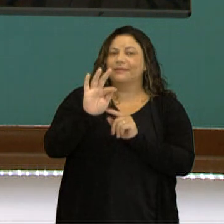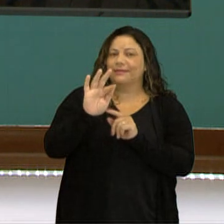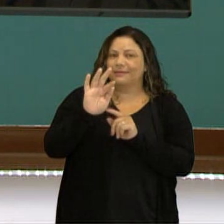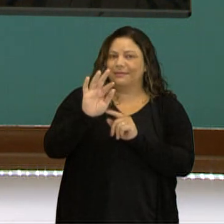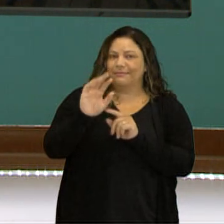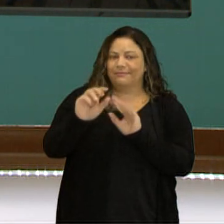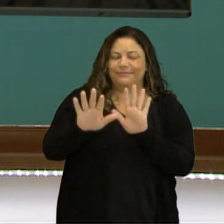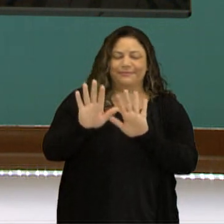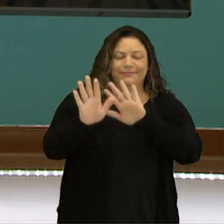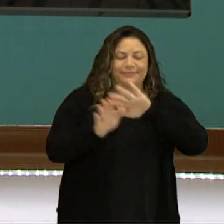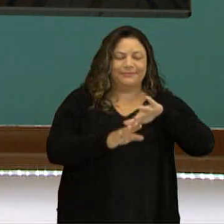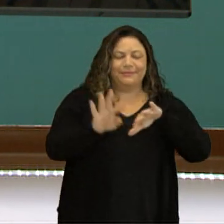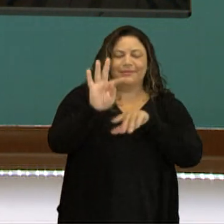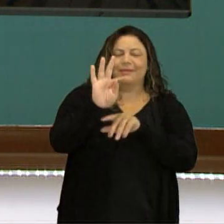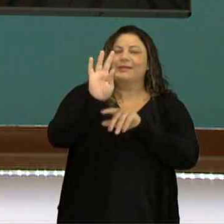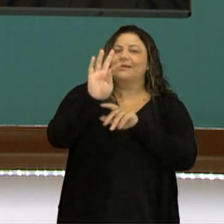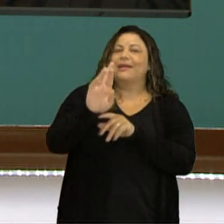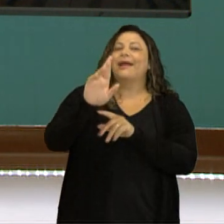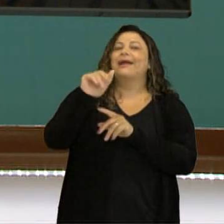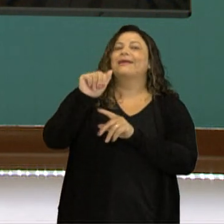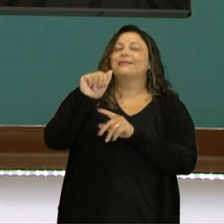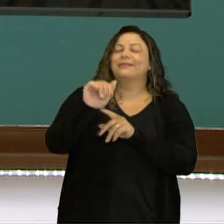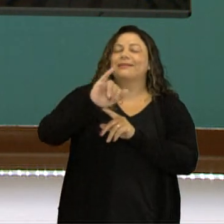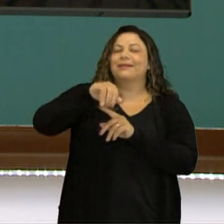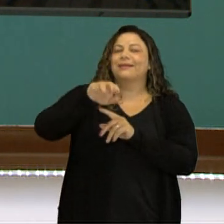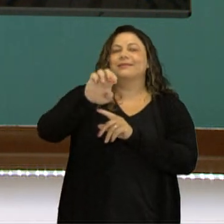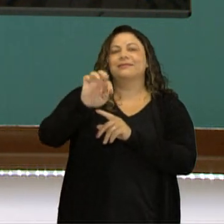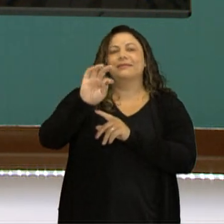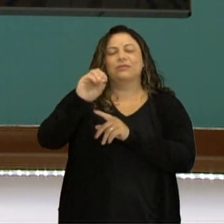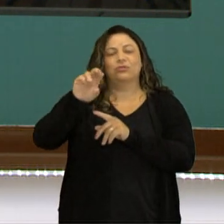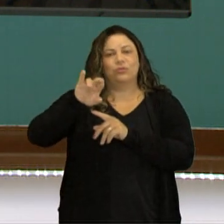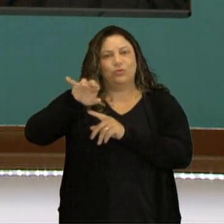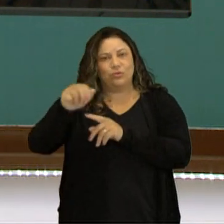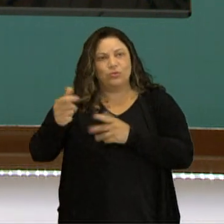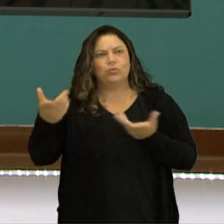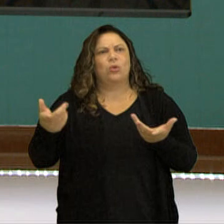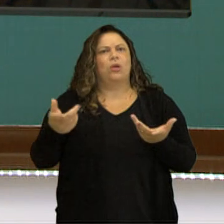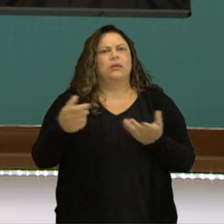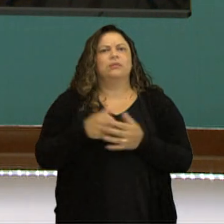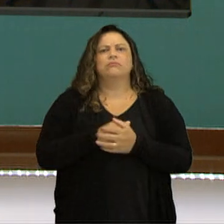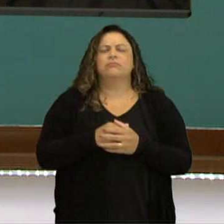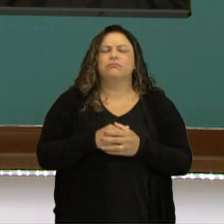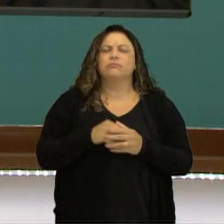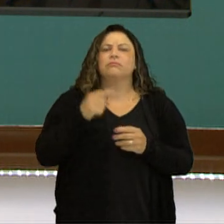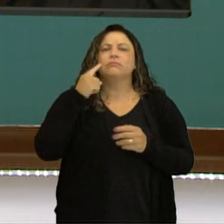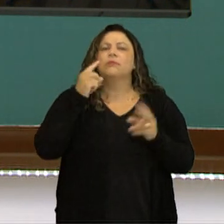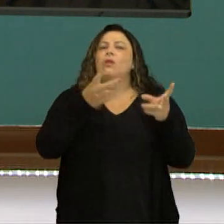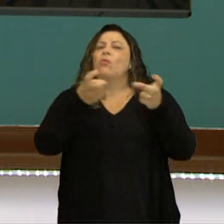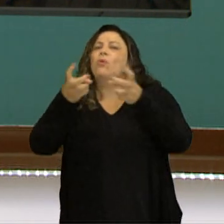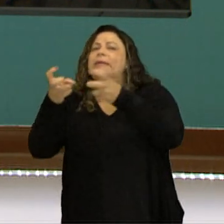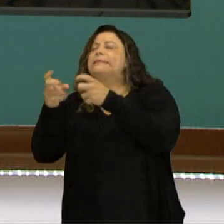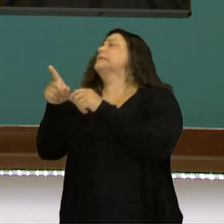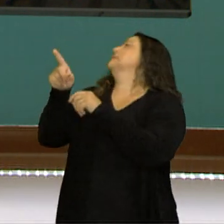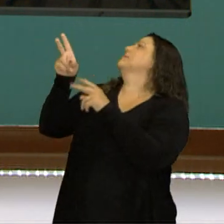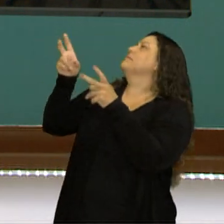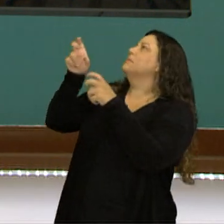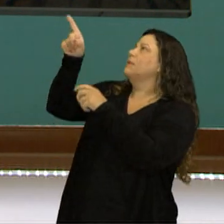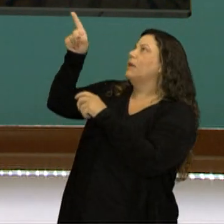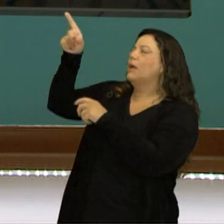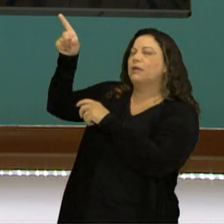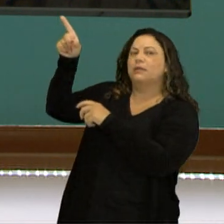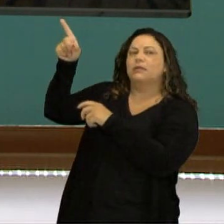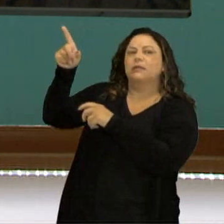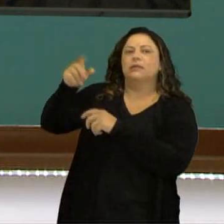sendo interferida pelo referencial. Então, veja esse exemplo aqui desse GIF. O que você tem?